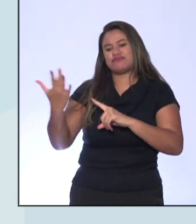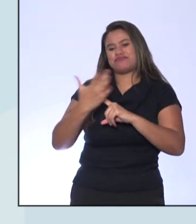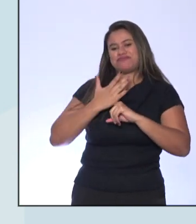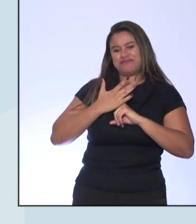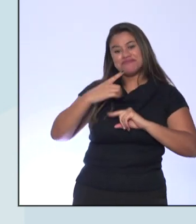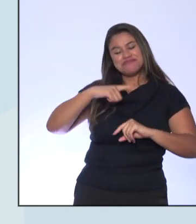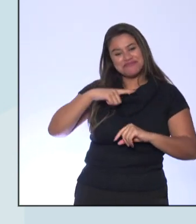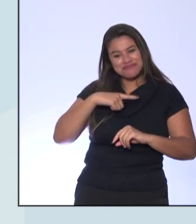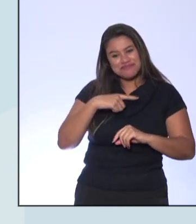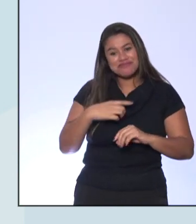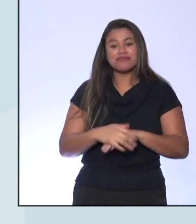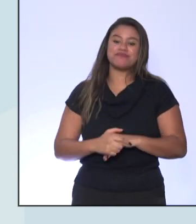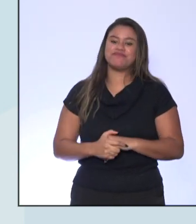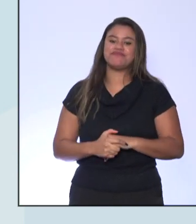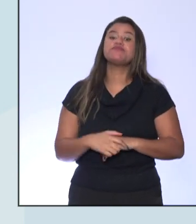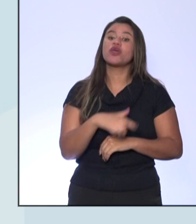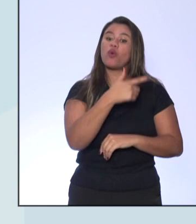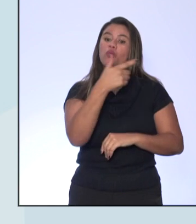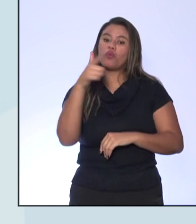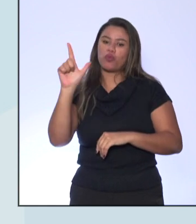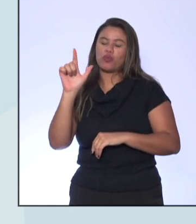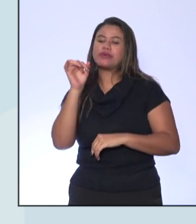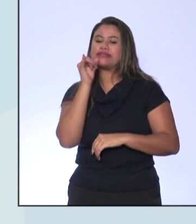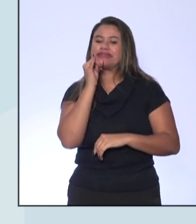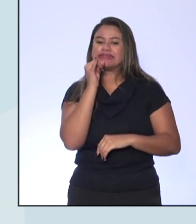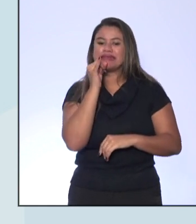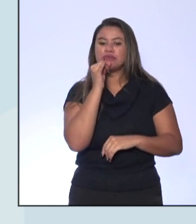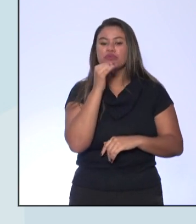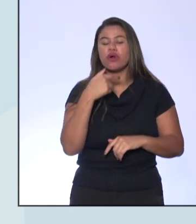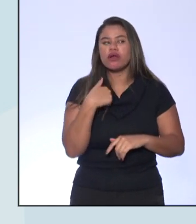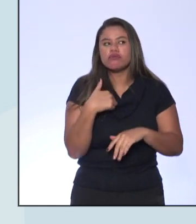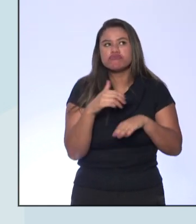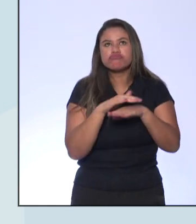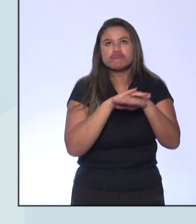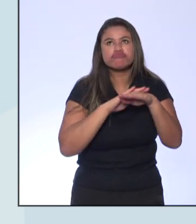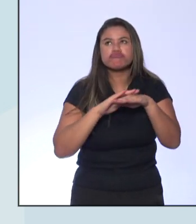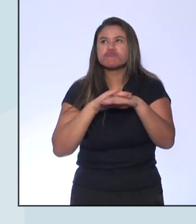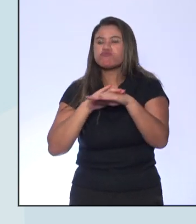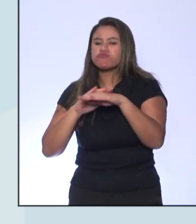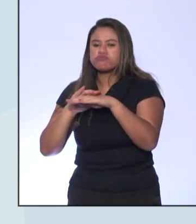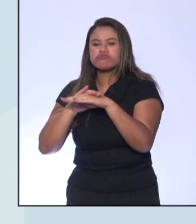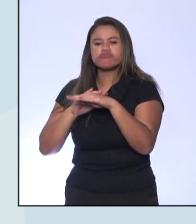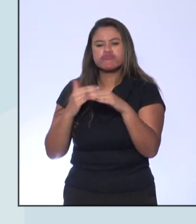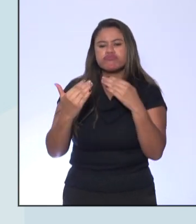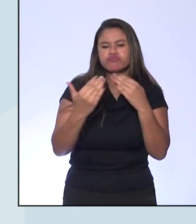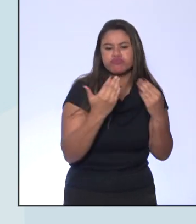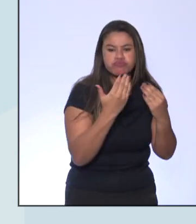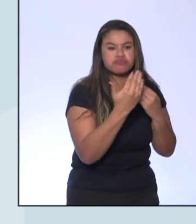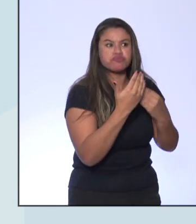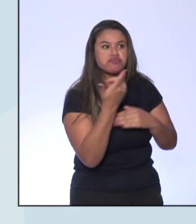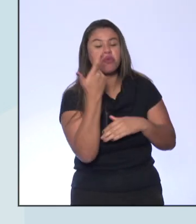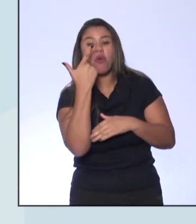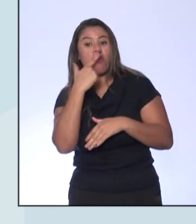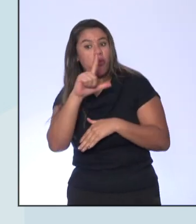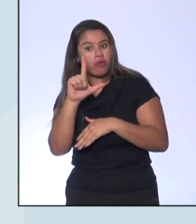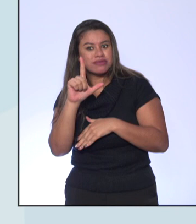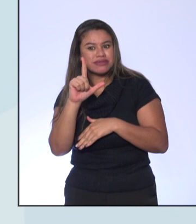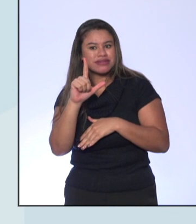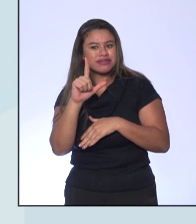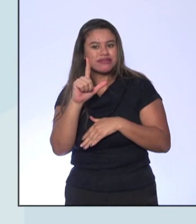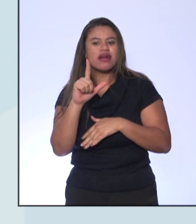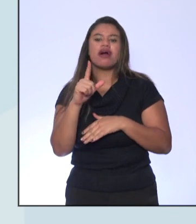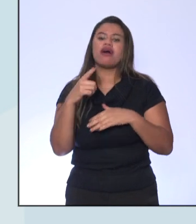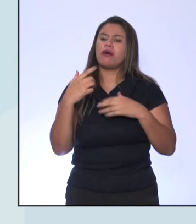conversar, este é um ponto mais positivo ainda. Eu tenho mais uma